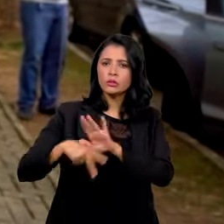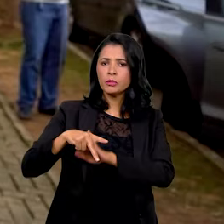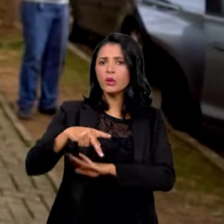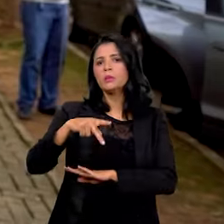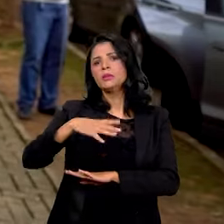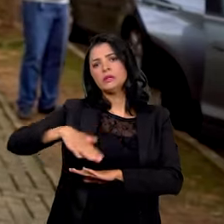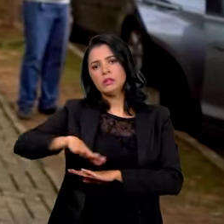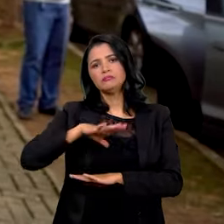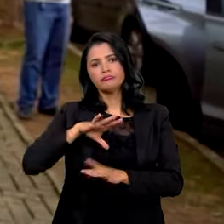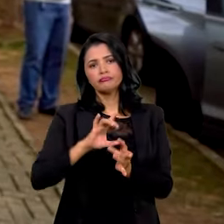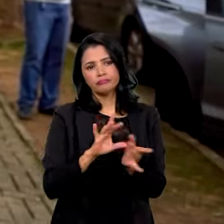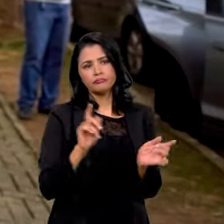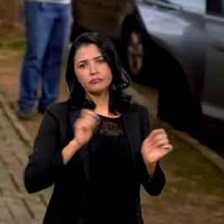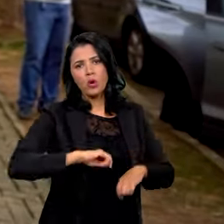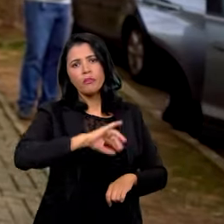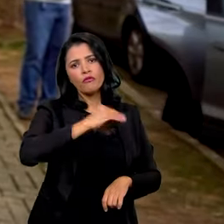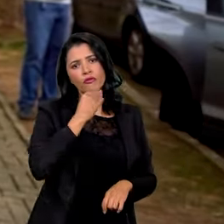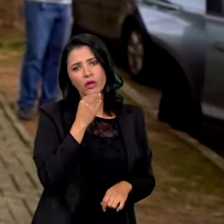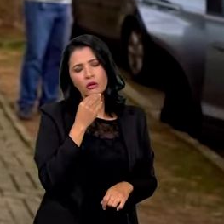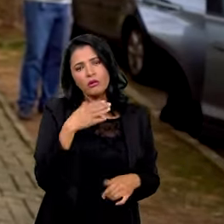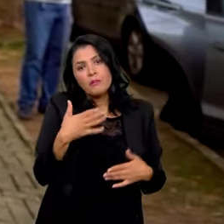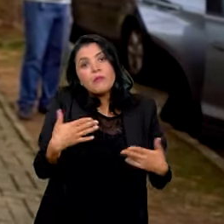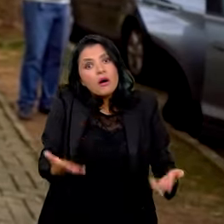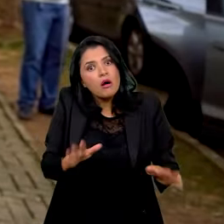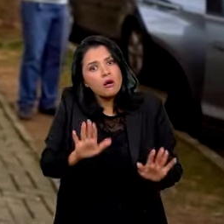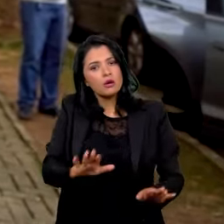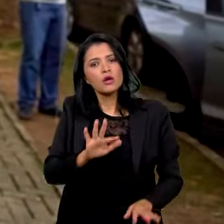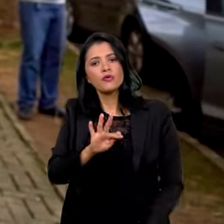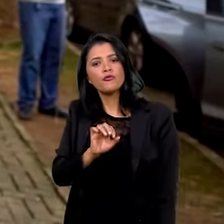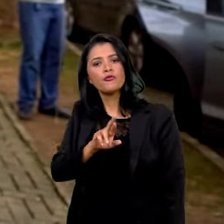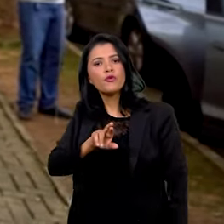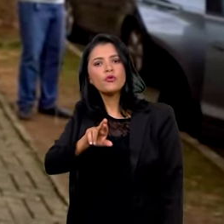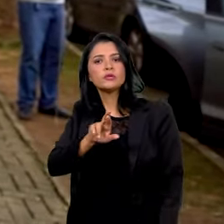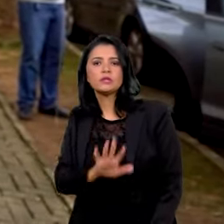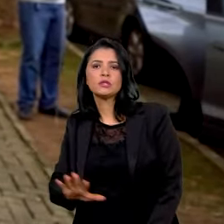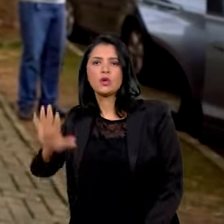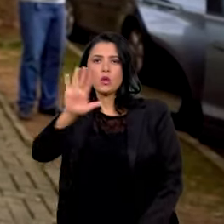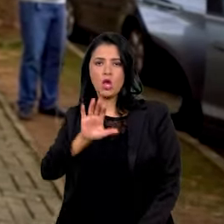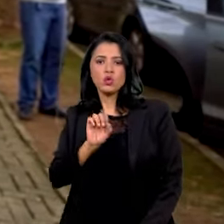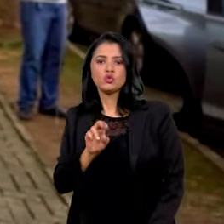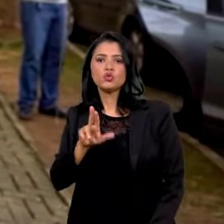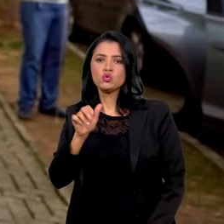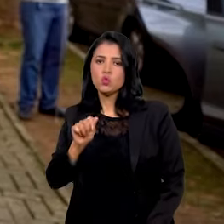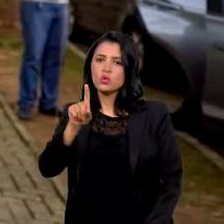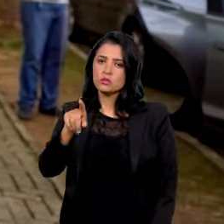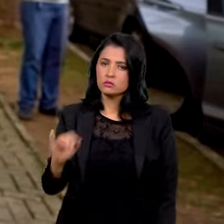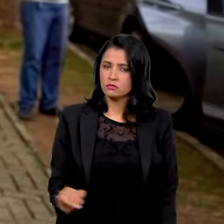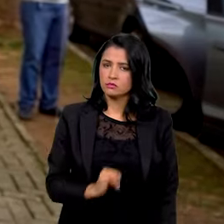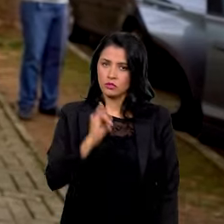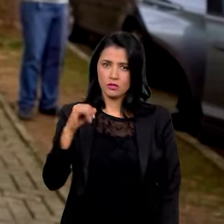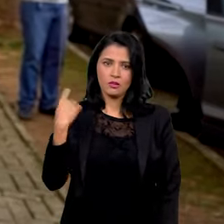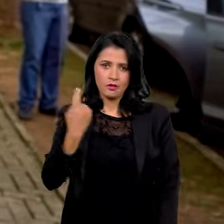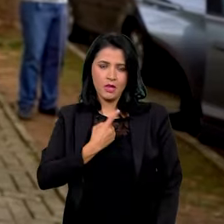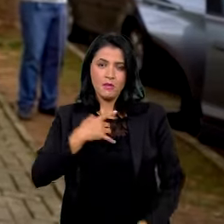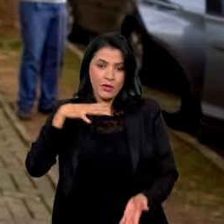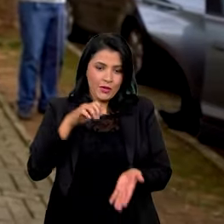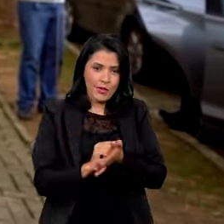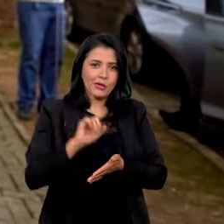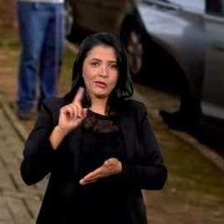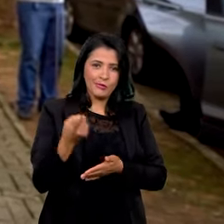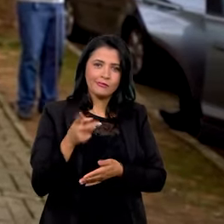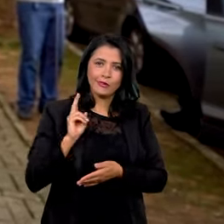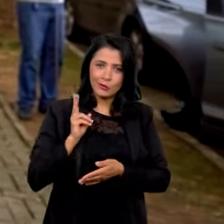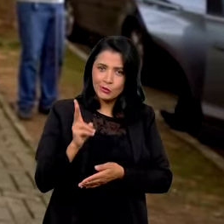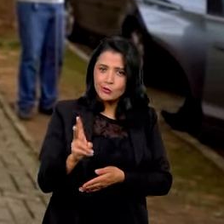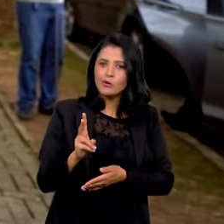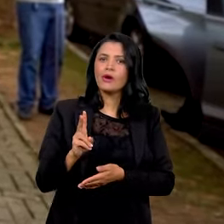públicas que estão a sua disposição para isso A Força Nacional do suas é muito importante e a nossa força tarefa do cadastro único vai